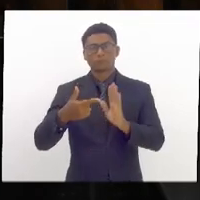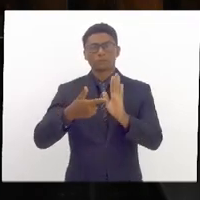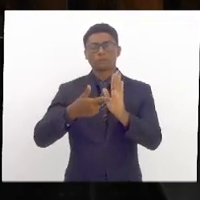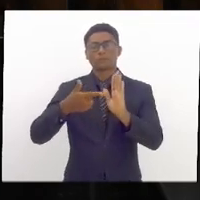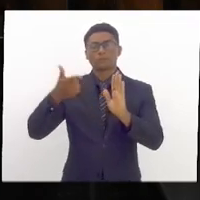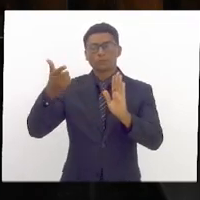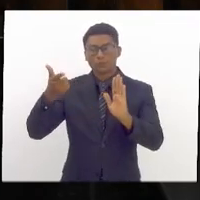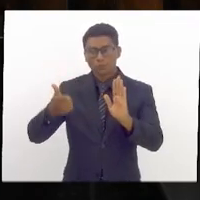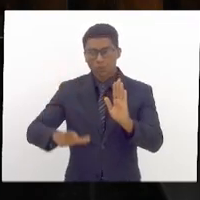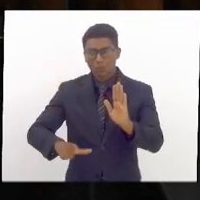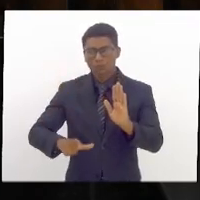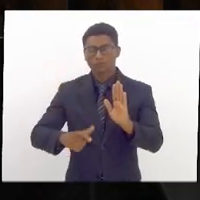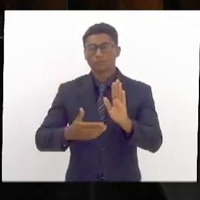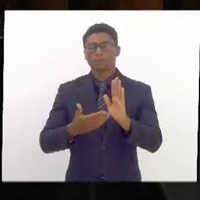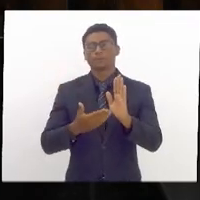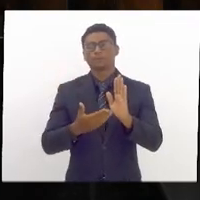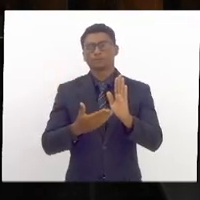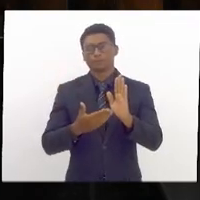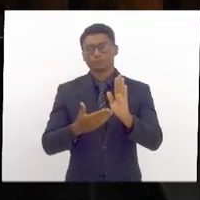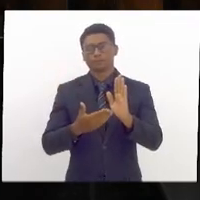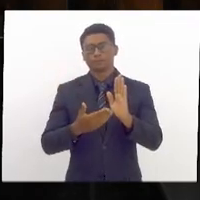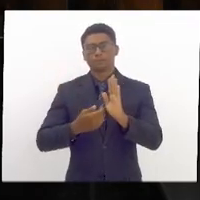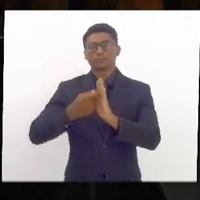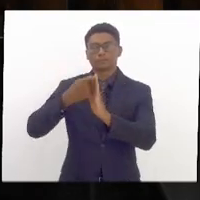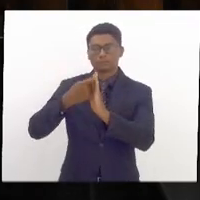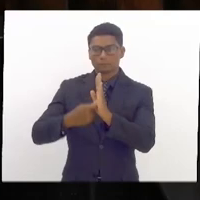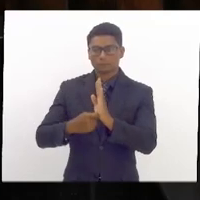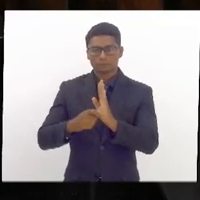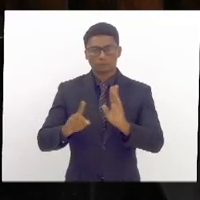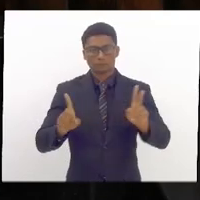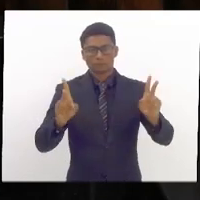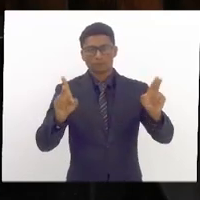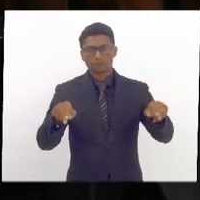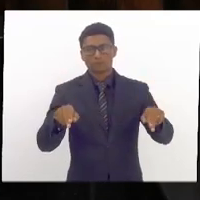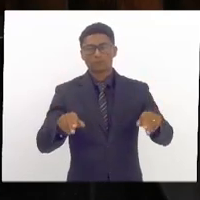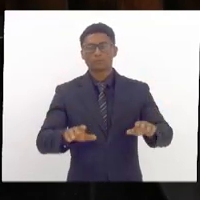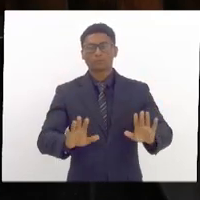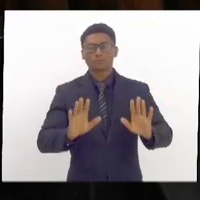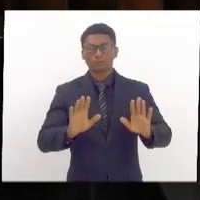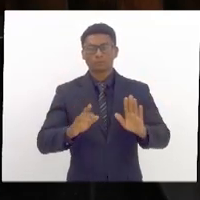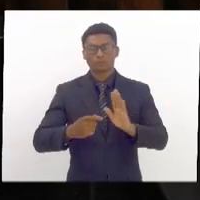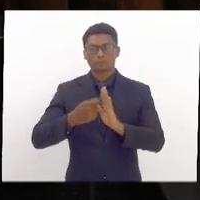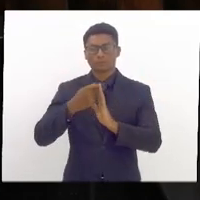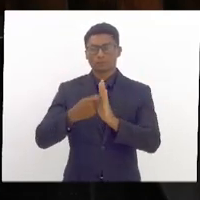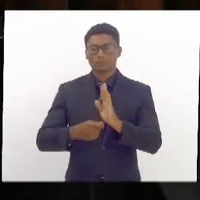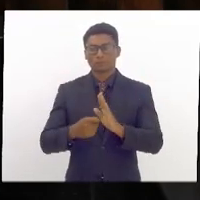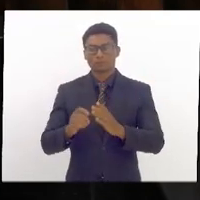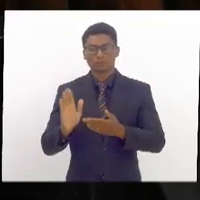repetiu esta redação. Mas essa redação